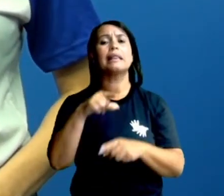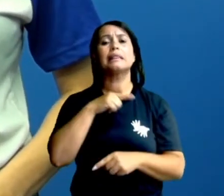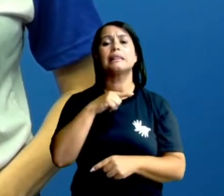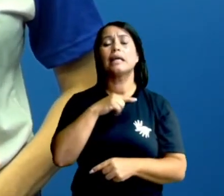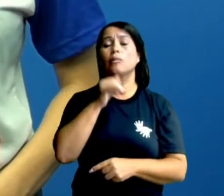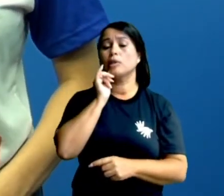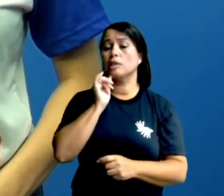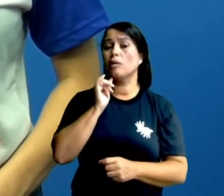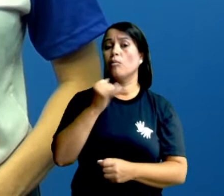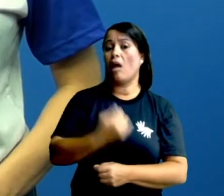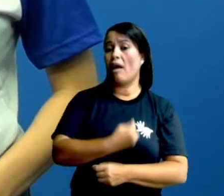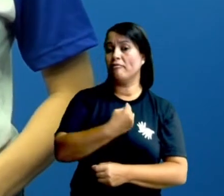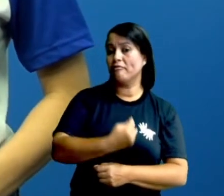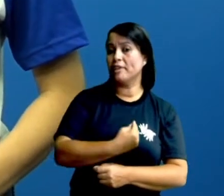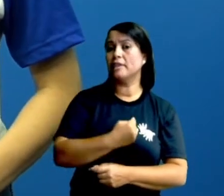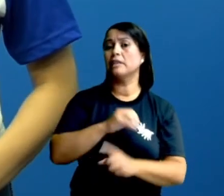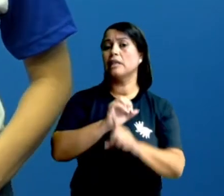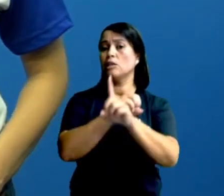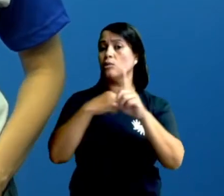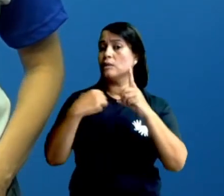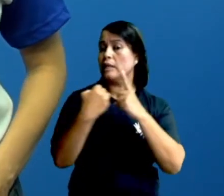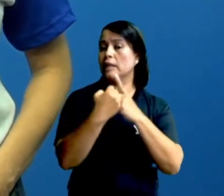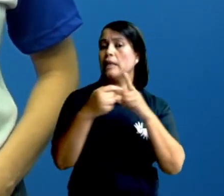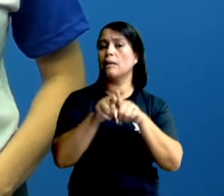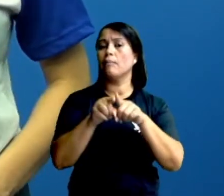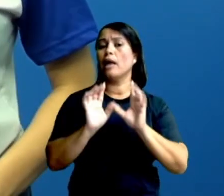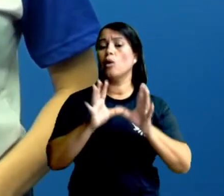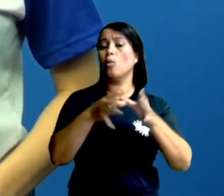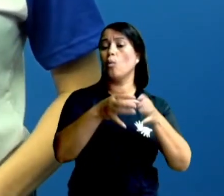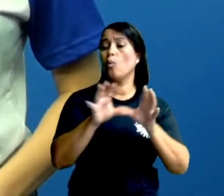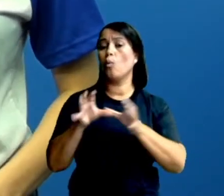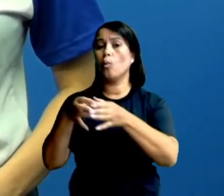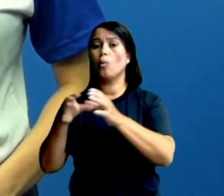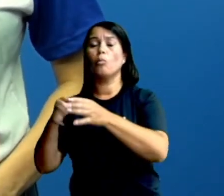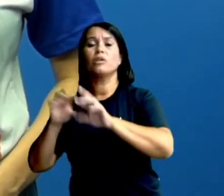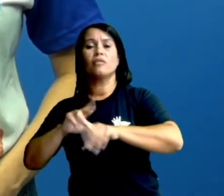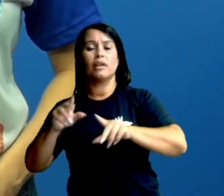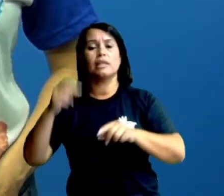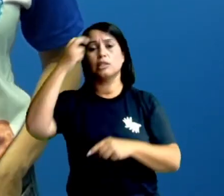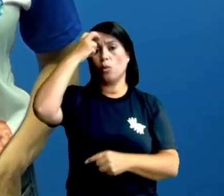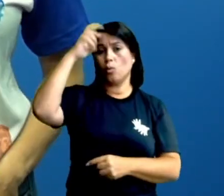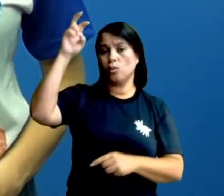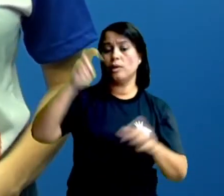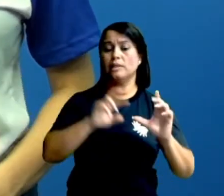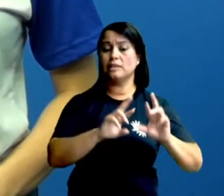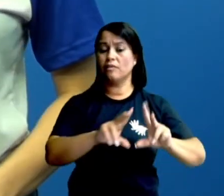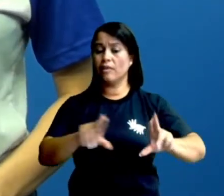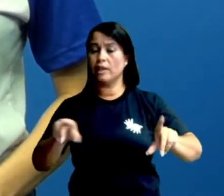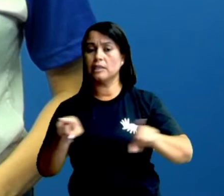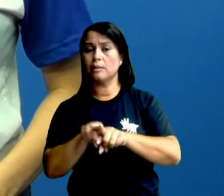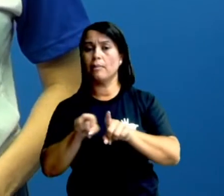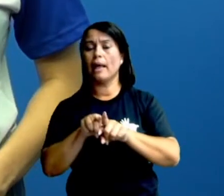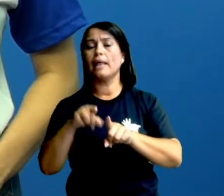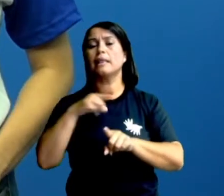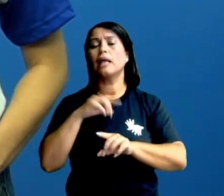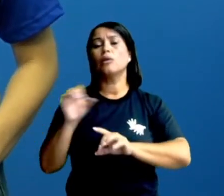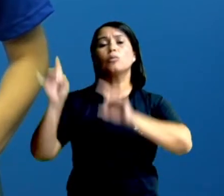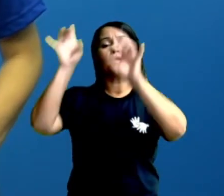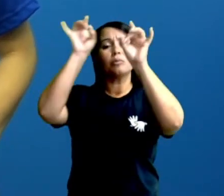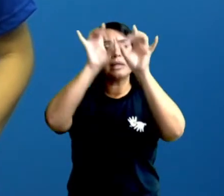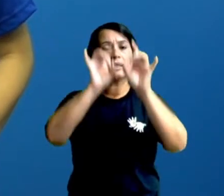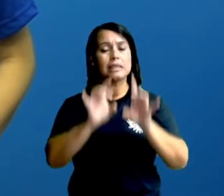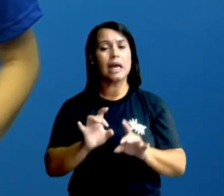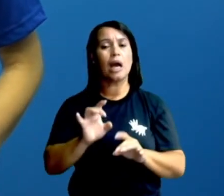condições sociais e à presença de diferentes grupos e culturas, tá? Com especial destaque